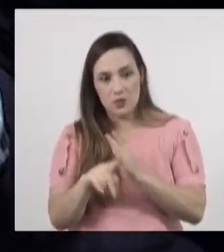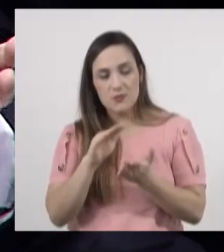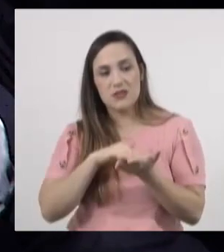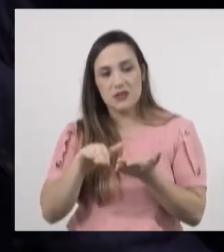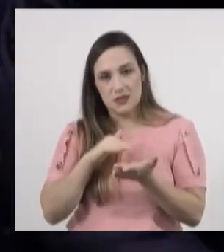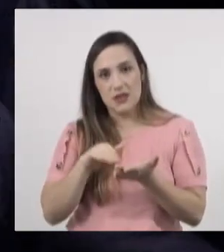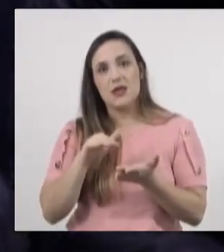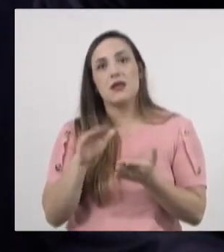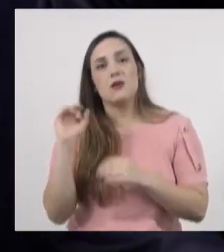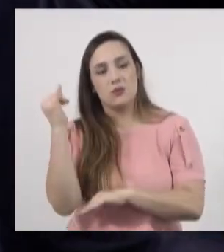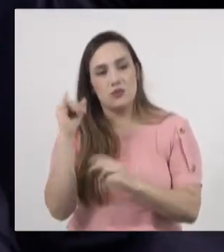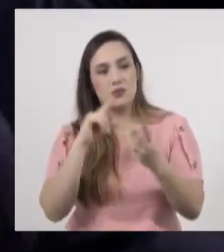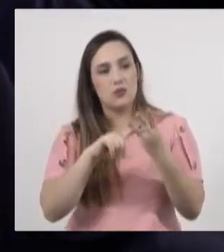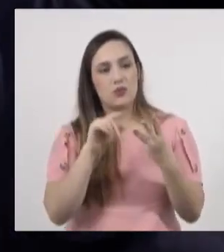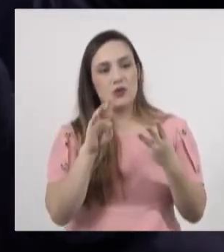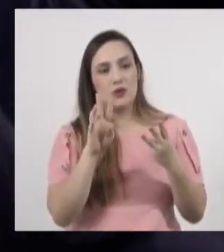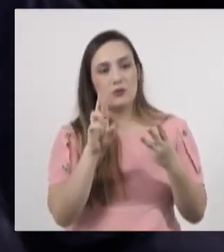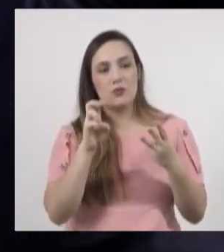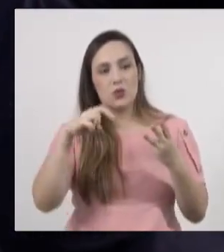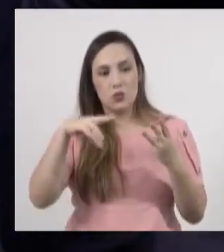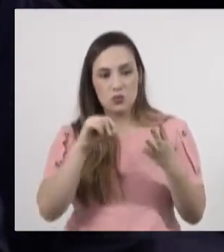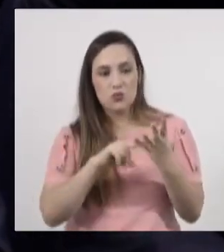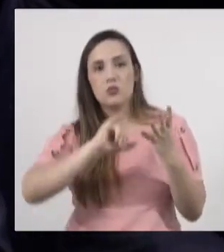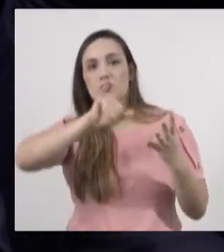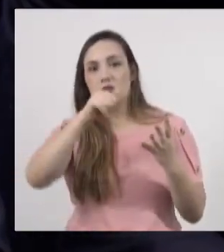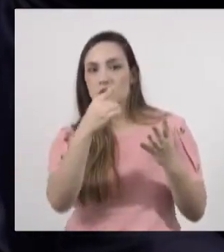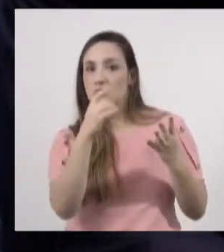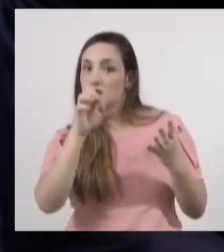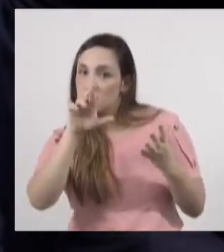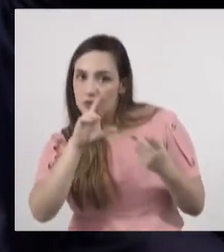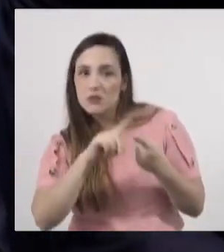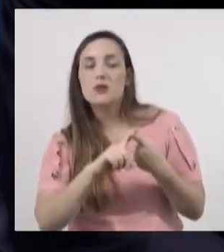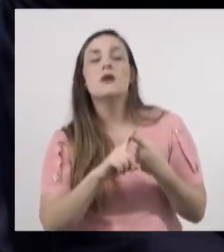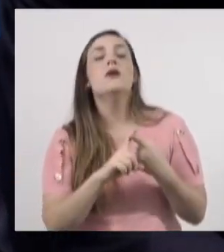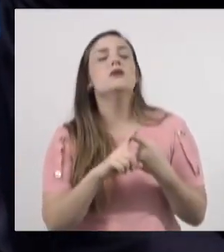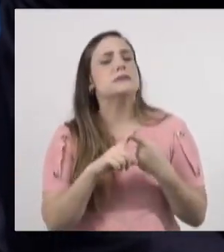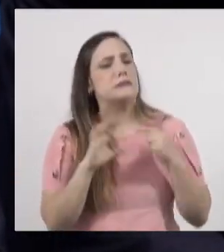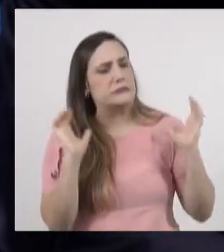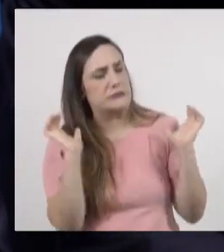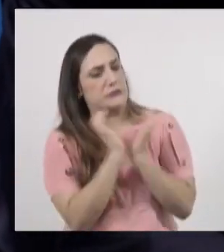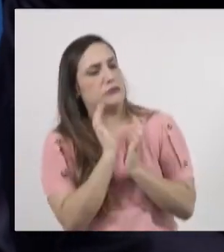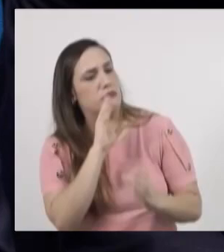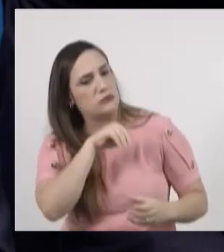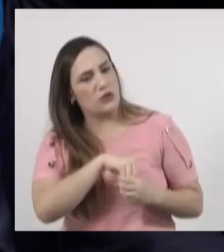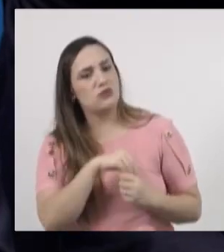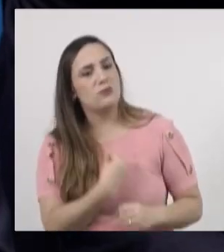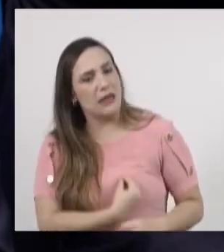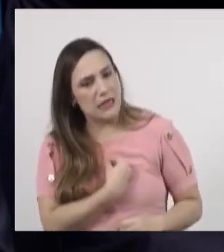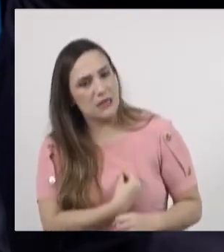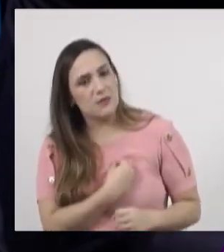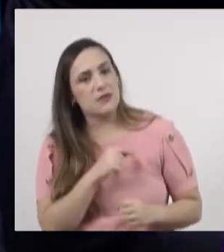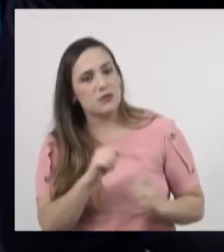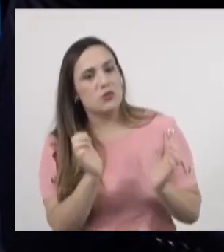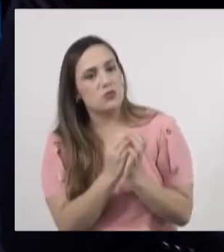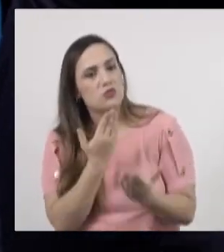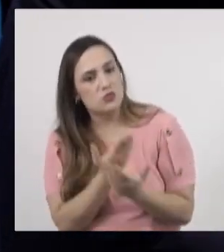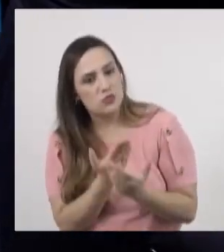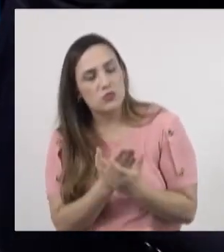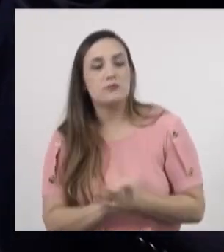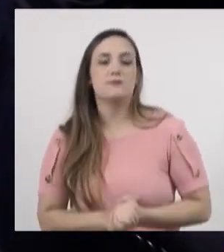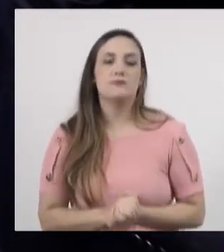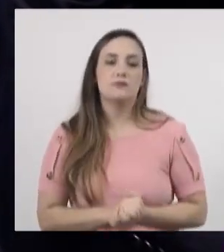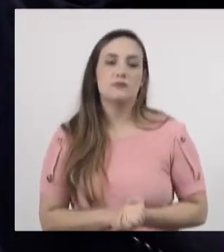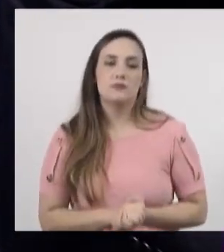eu, Bruno Gonzaga, Bruno Gouveia, Jader, que estão aqui, todos nós participamos ativamente dessa comissão,